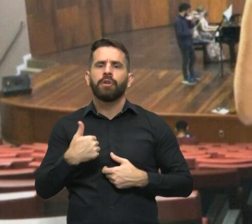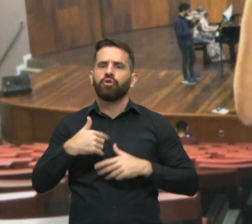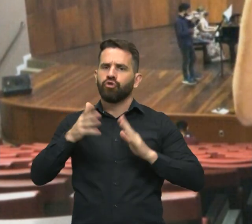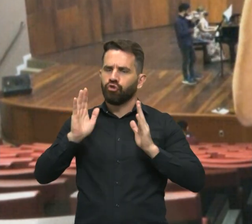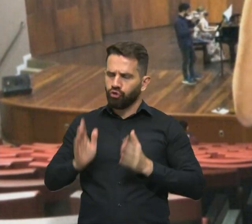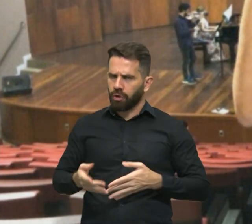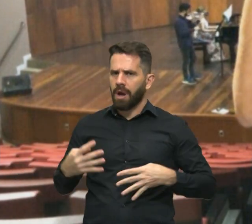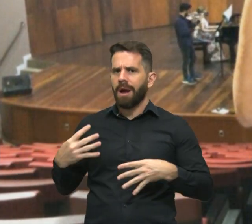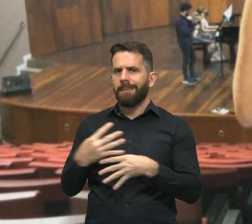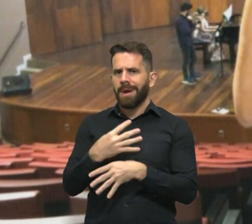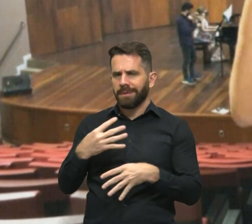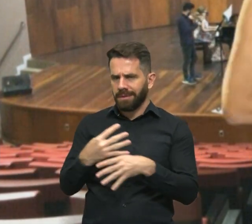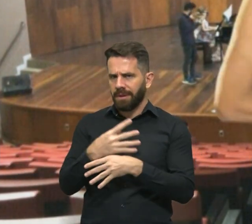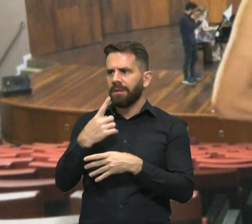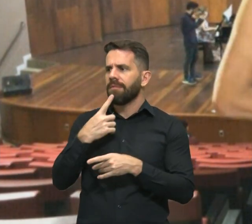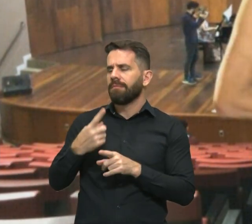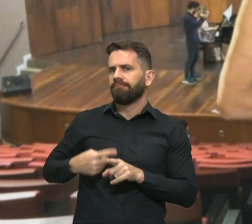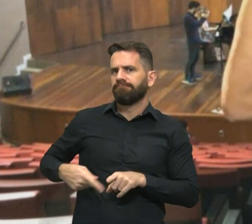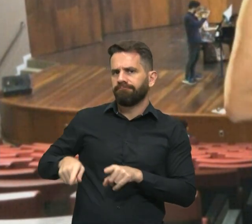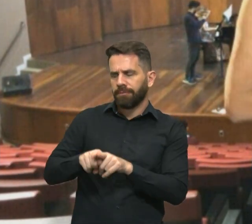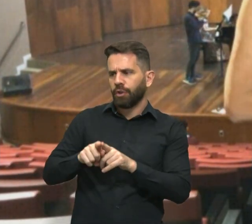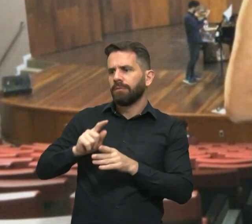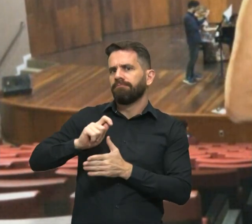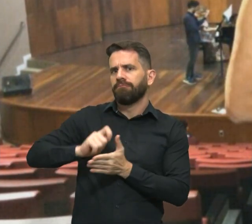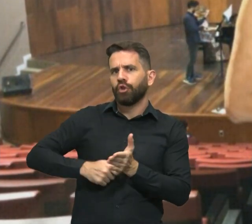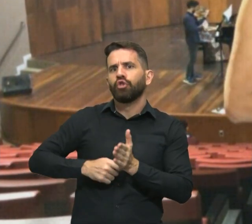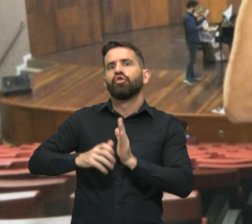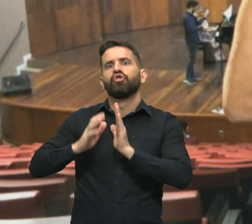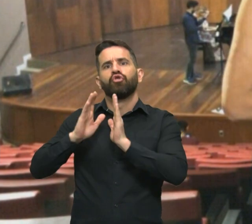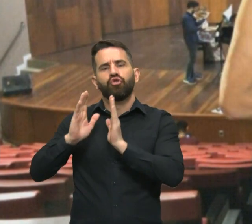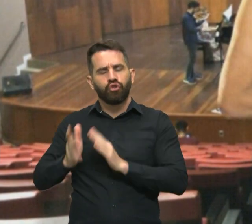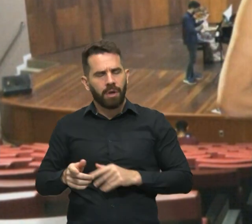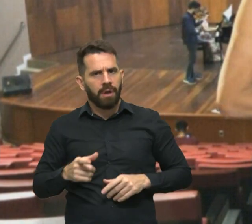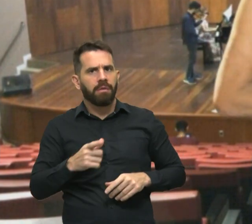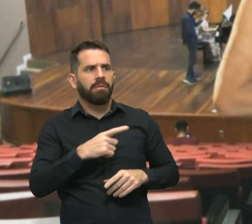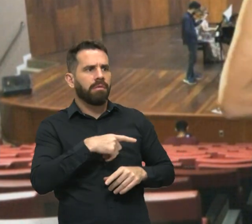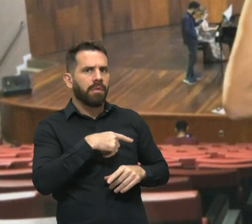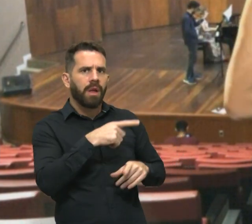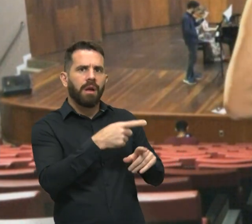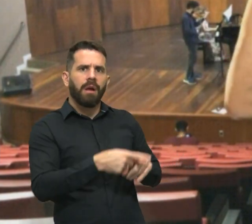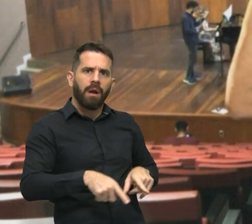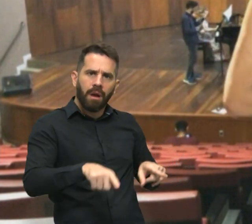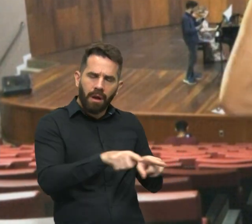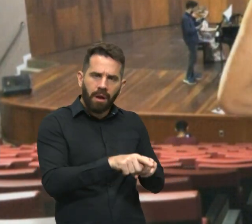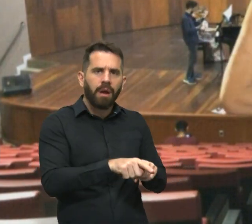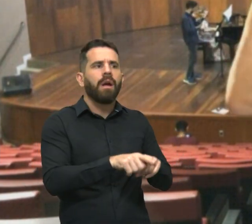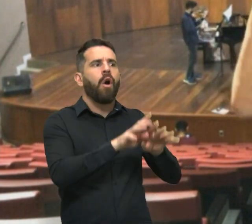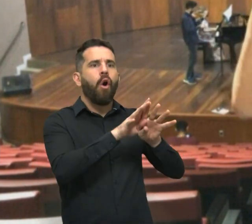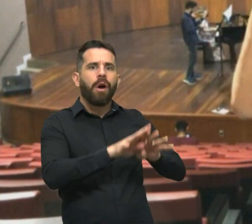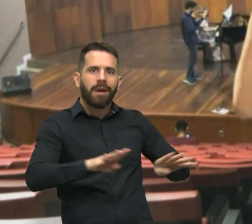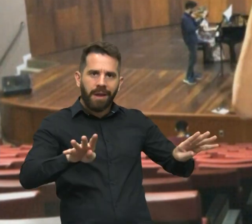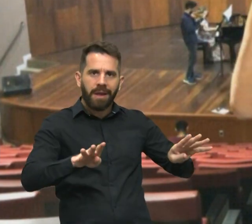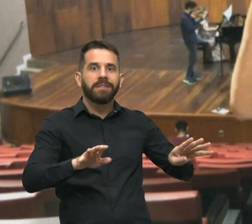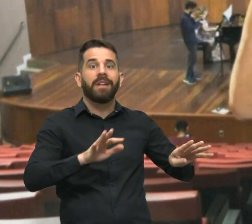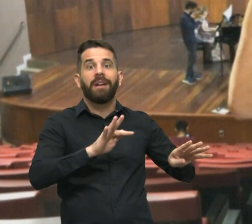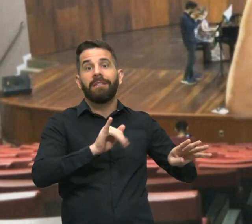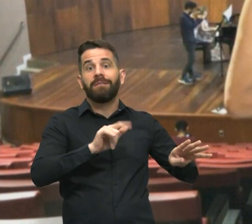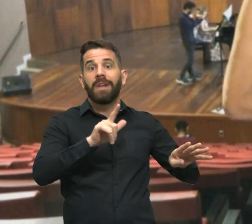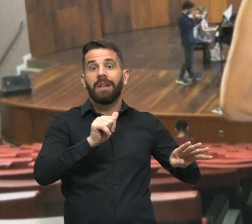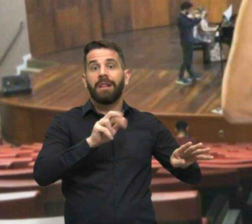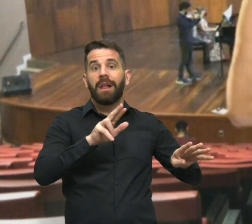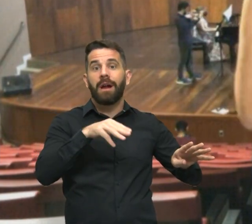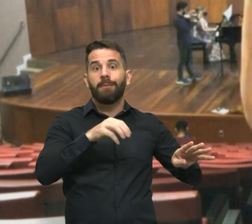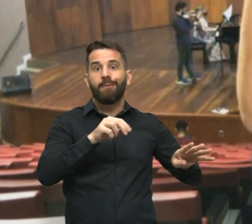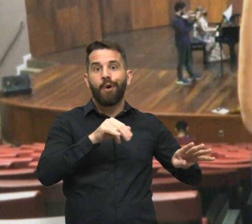Sinfônica, com a Orquestra Filarmônica. Existe um convênio com a UFG que aproxima as ações, né, em conjunto, o